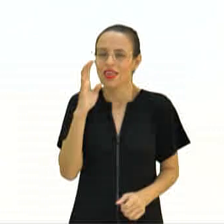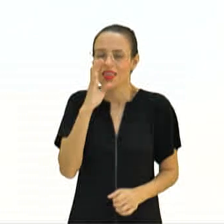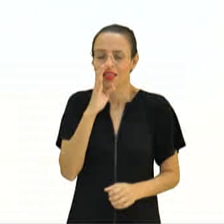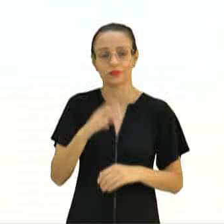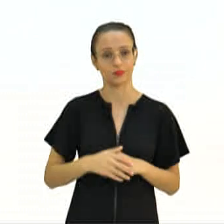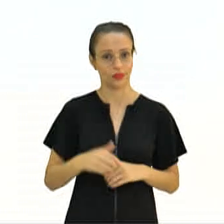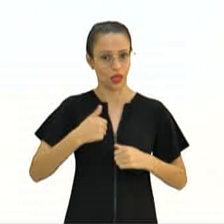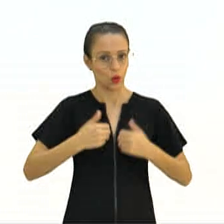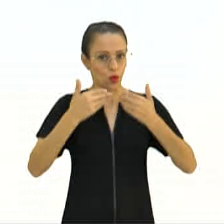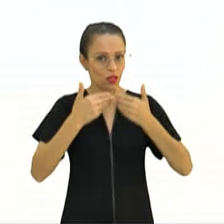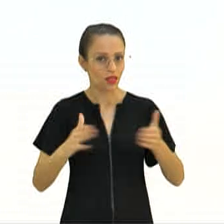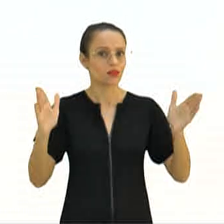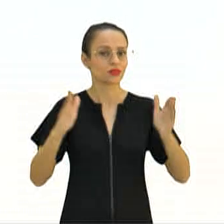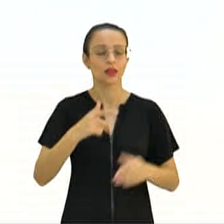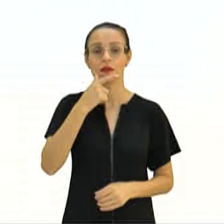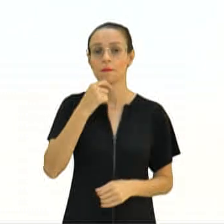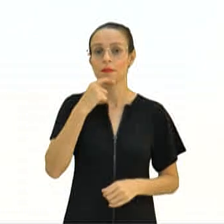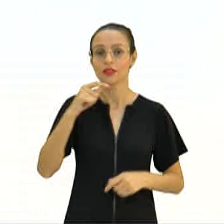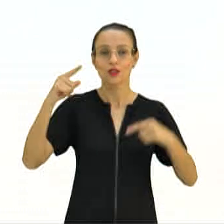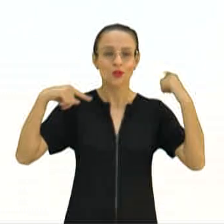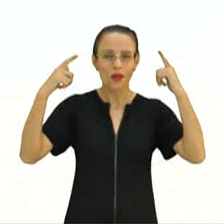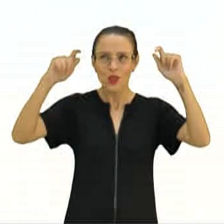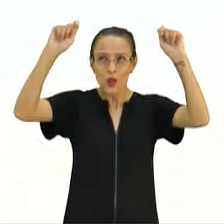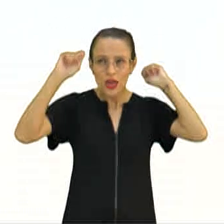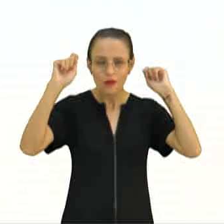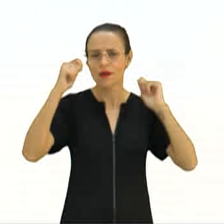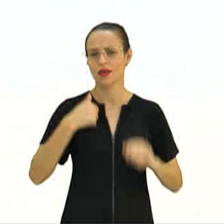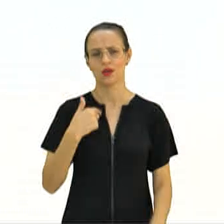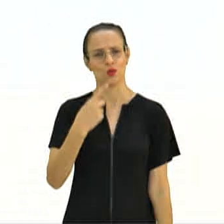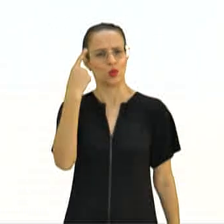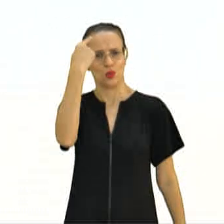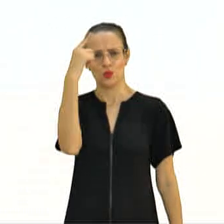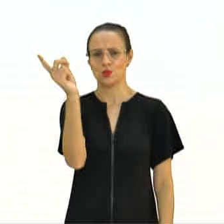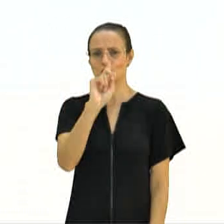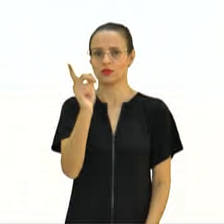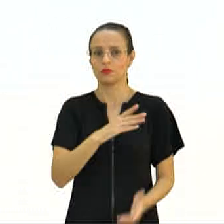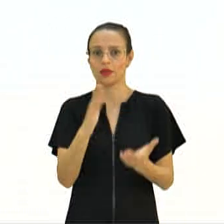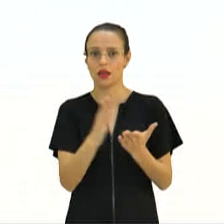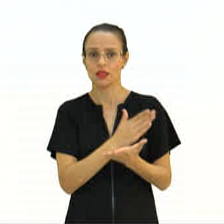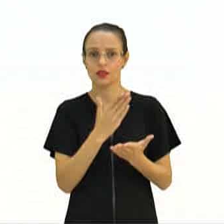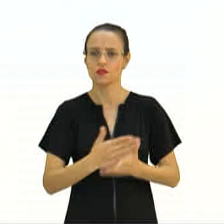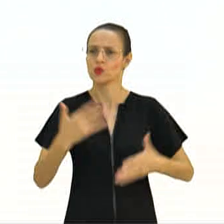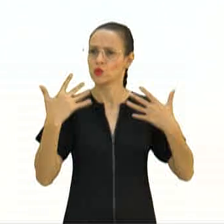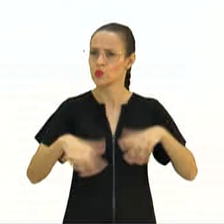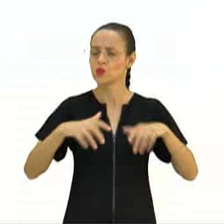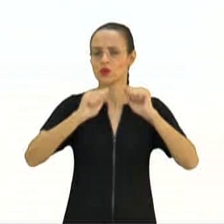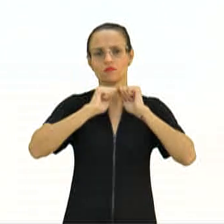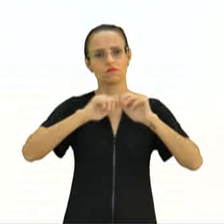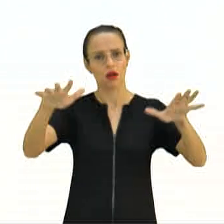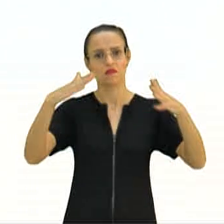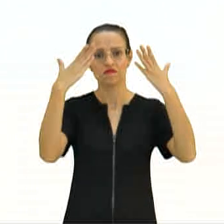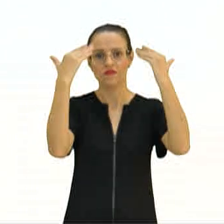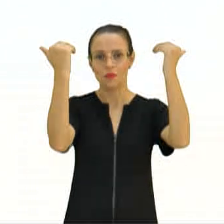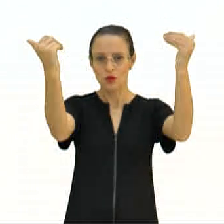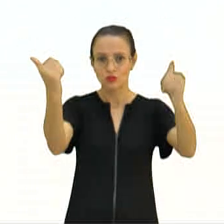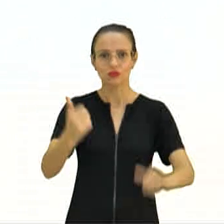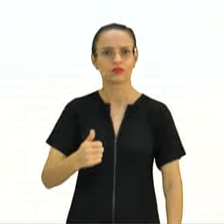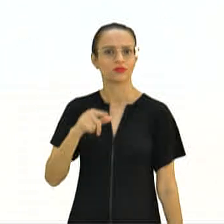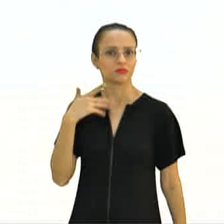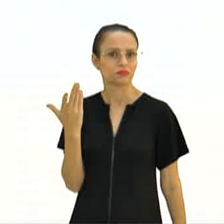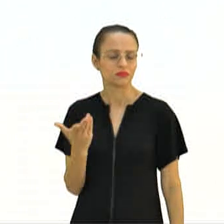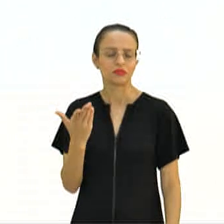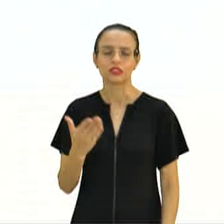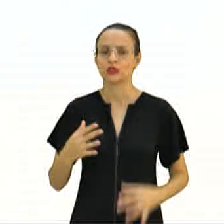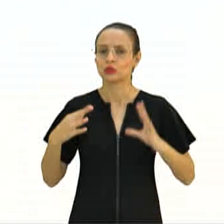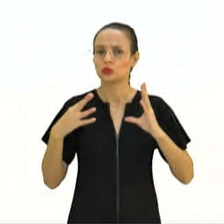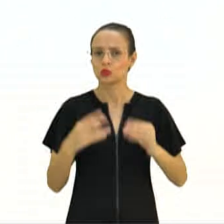o Menino Maluquinho, eu não tinha a menor ideia de que o livro teria tamanha repercussão, que um dia teria